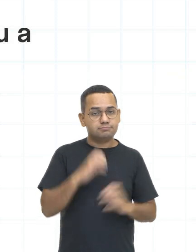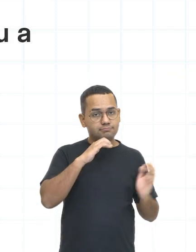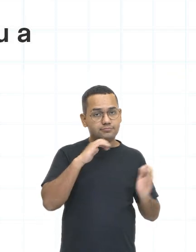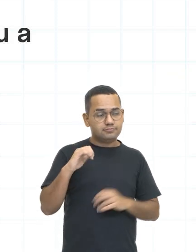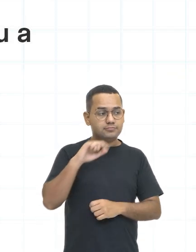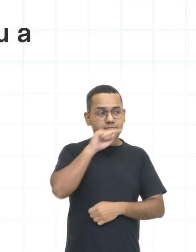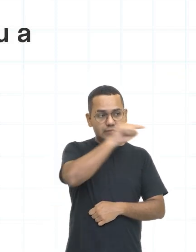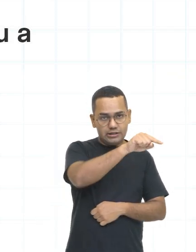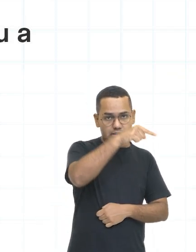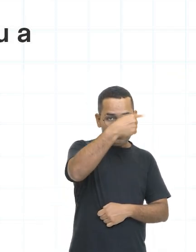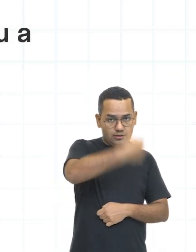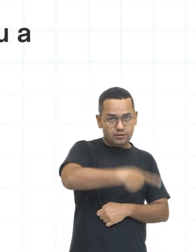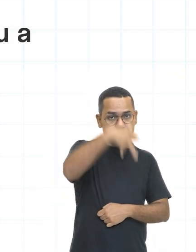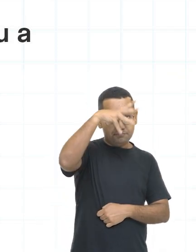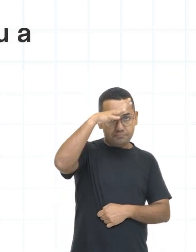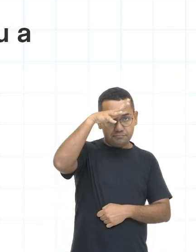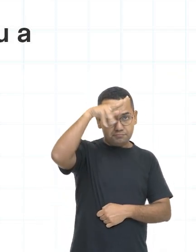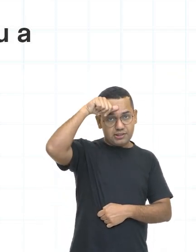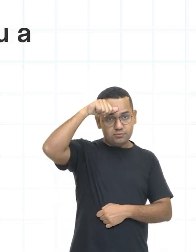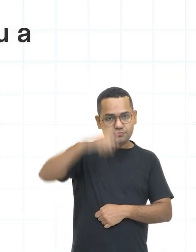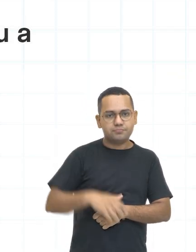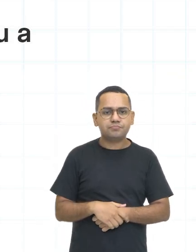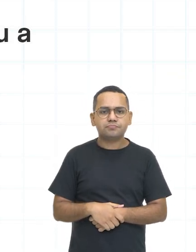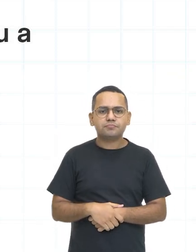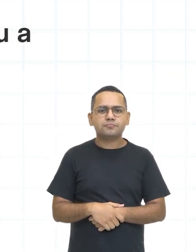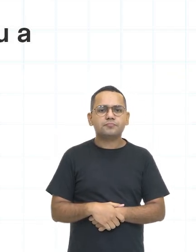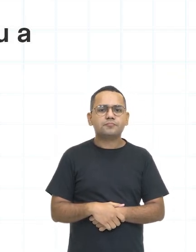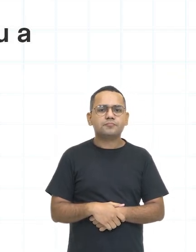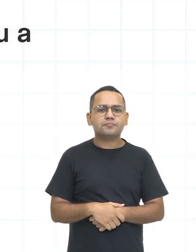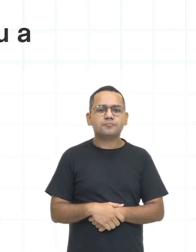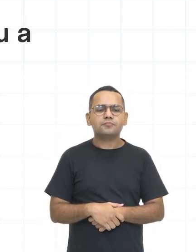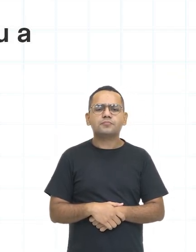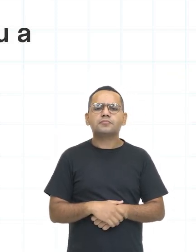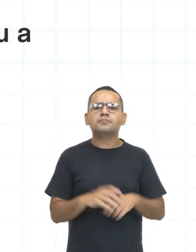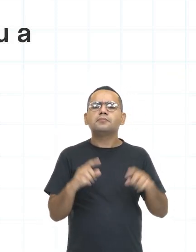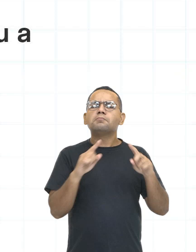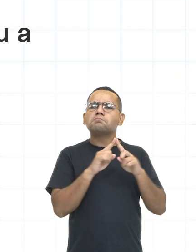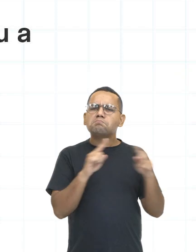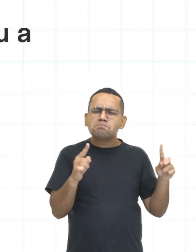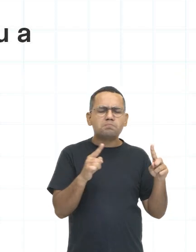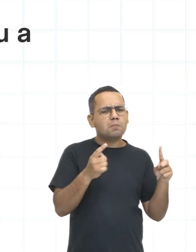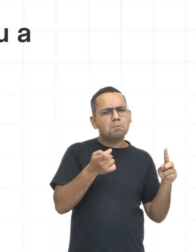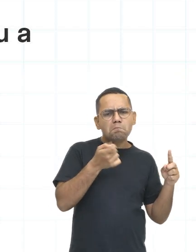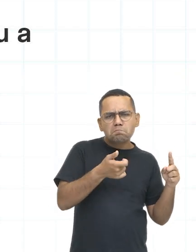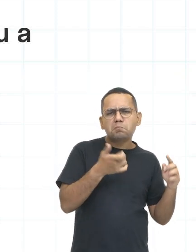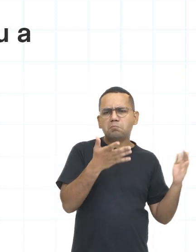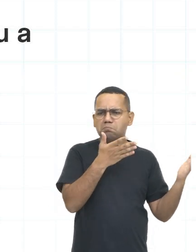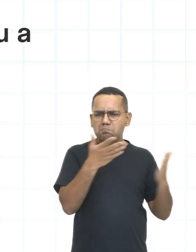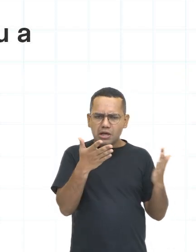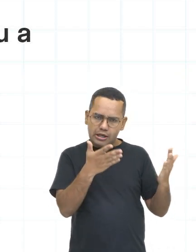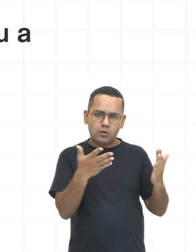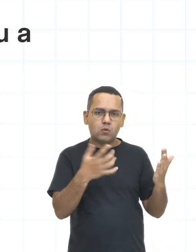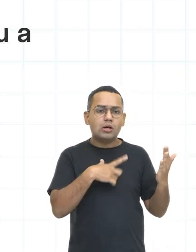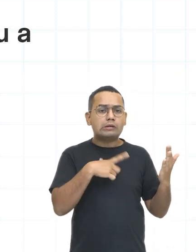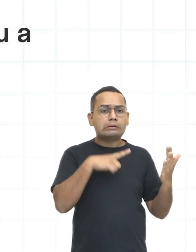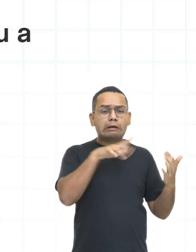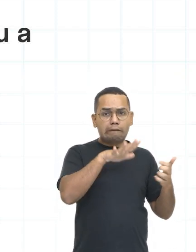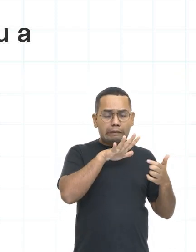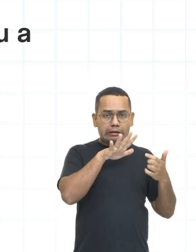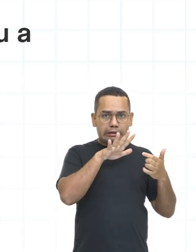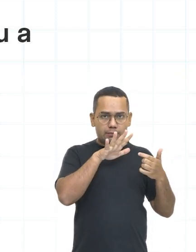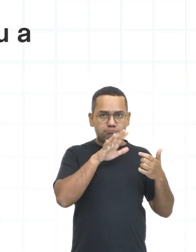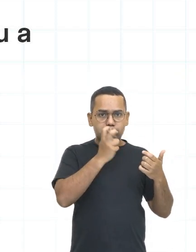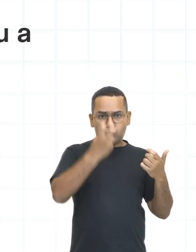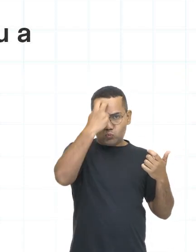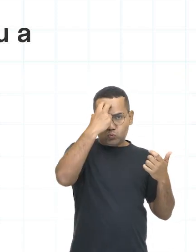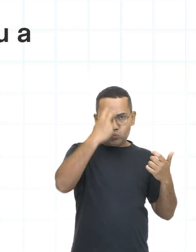Manaus. Bem, em Manaus, há 4 décadas, essa cultura urbana revelou grandes talentos